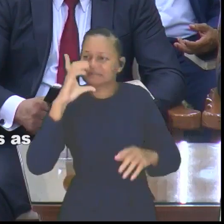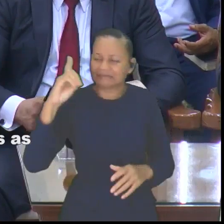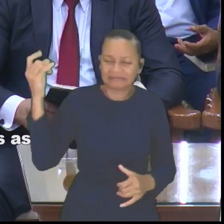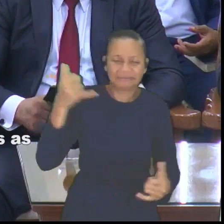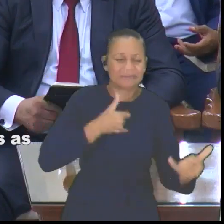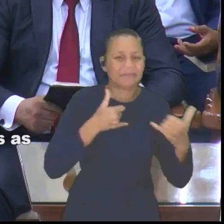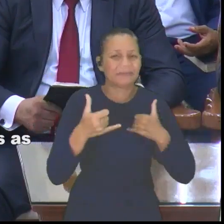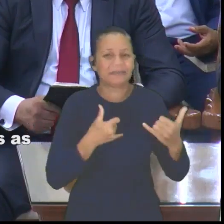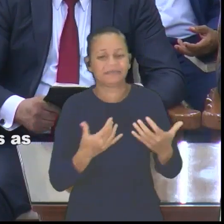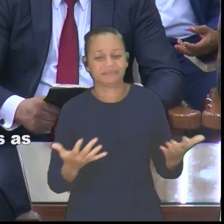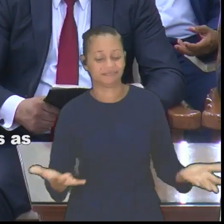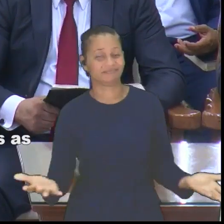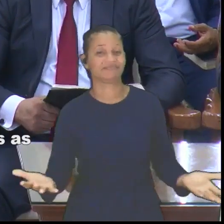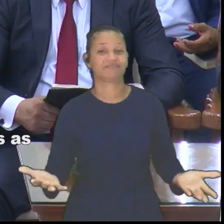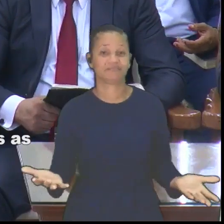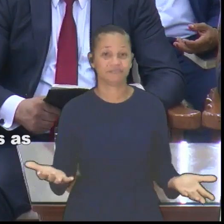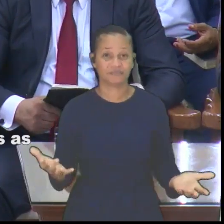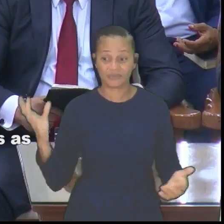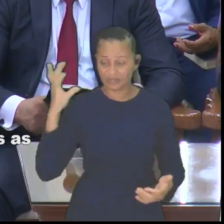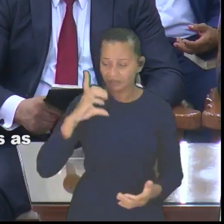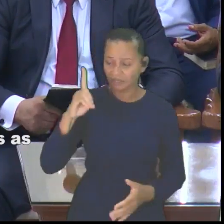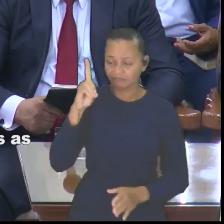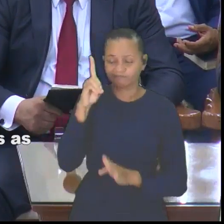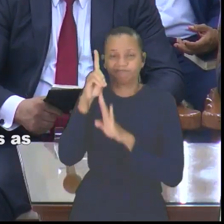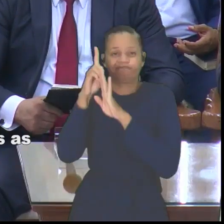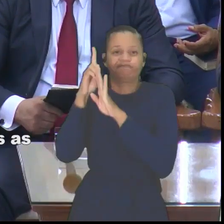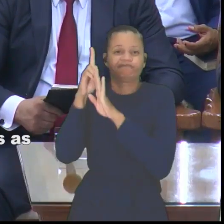coisa. E quando Deus se cala?